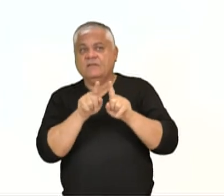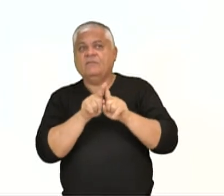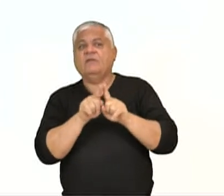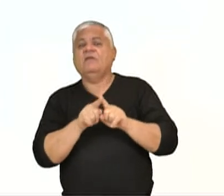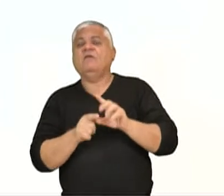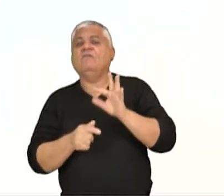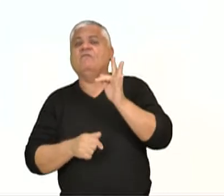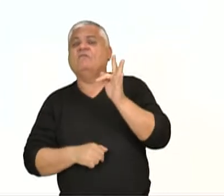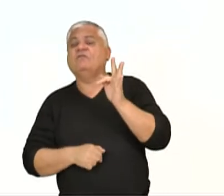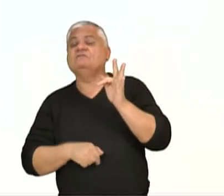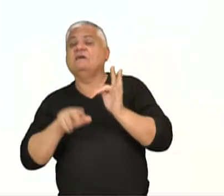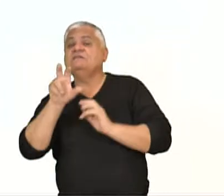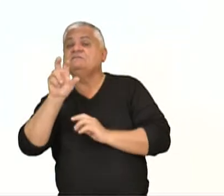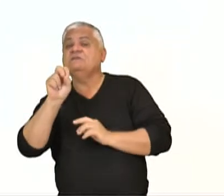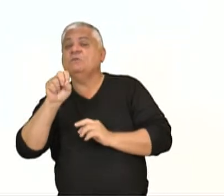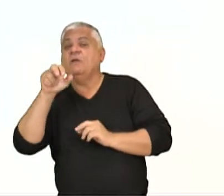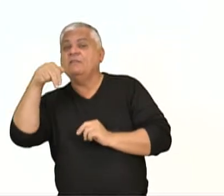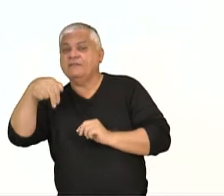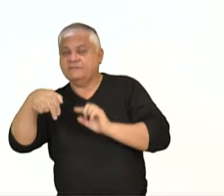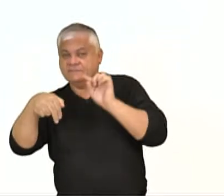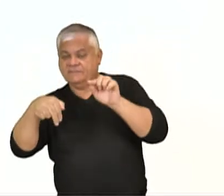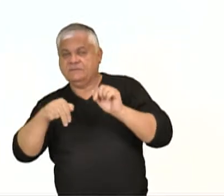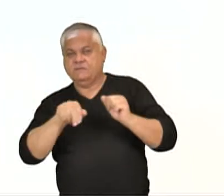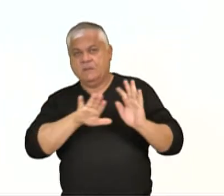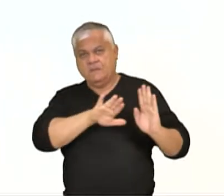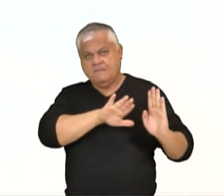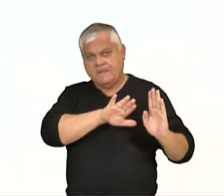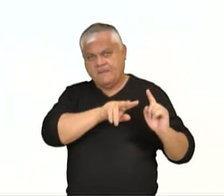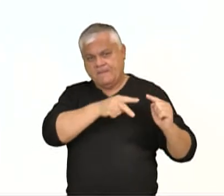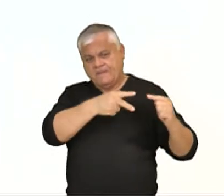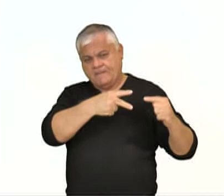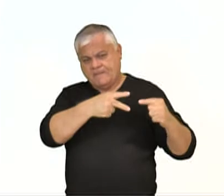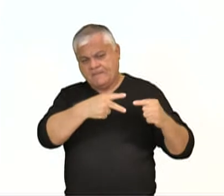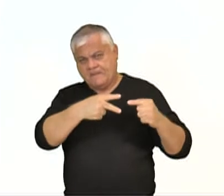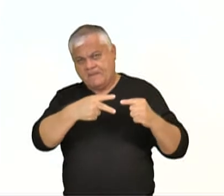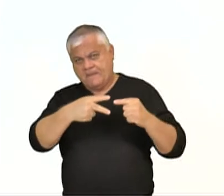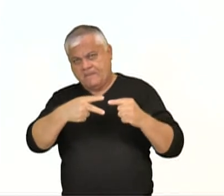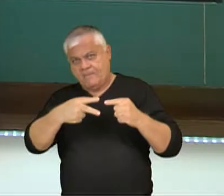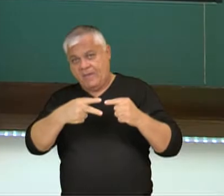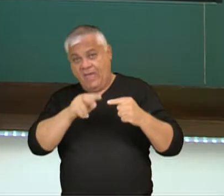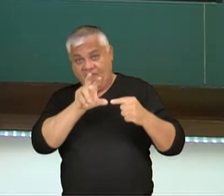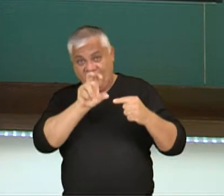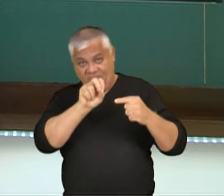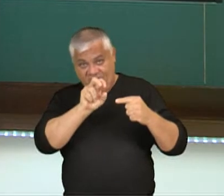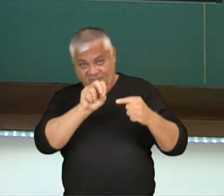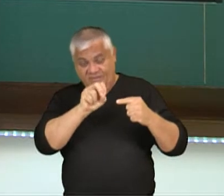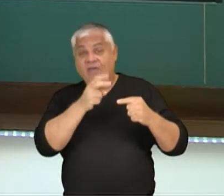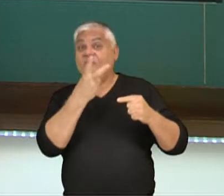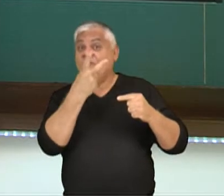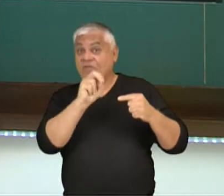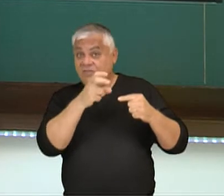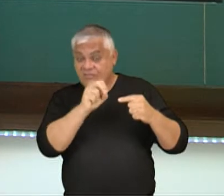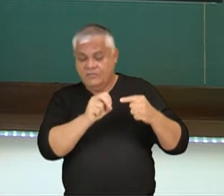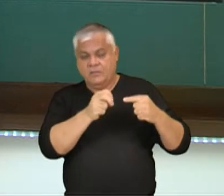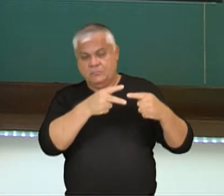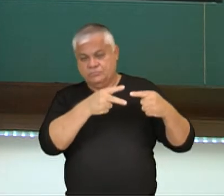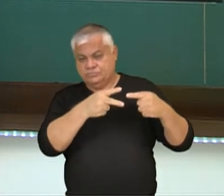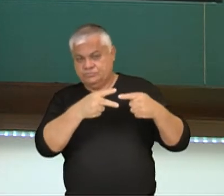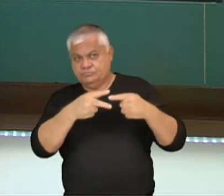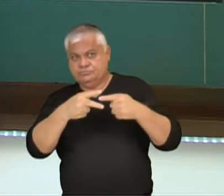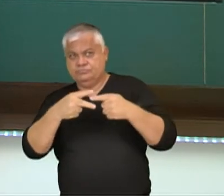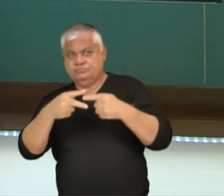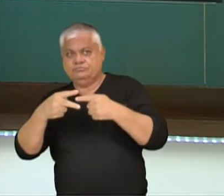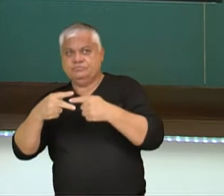5 newtons. Ou seja, você empurra 20 e tem uma força de 5 no sentido contrário, tá? Ó,